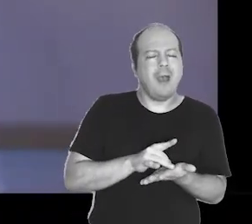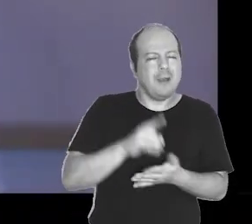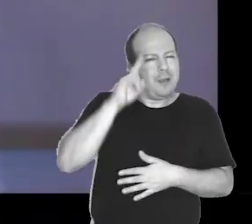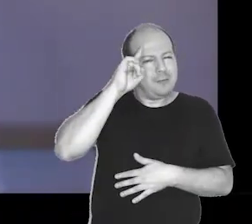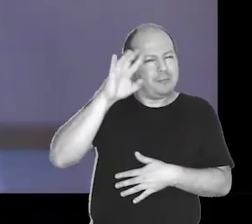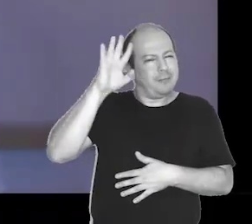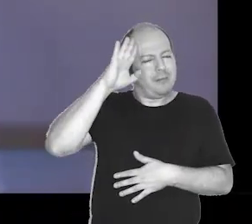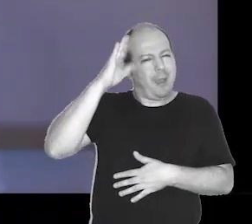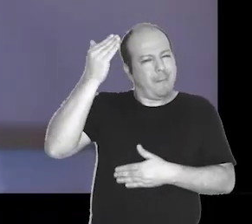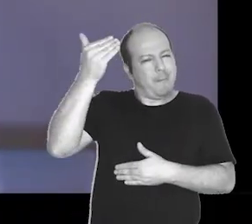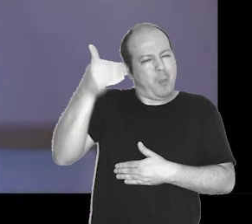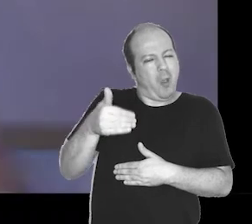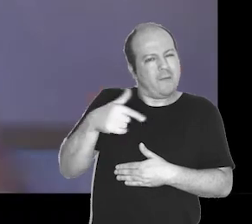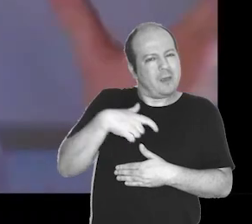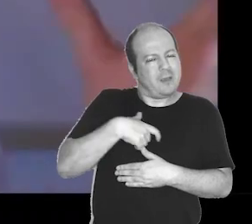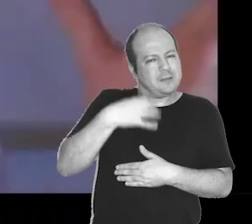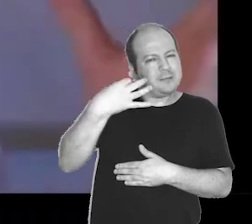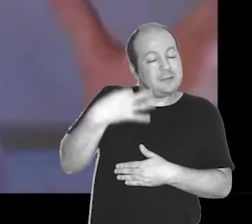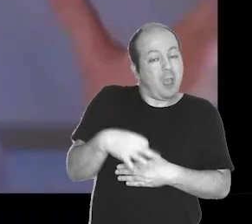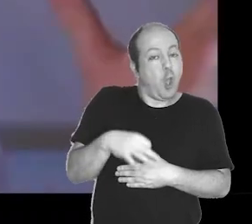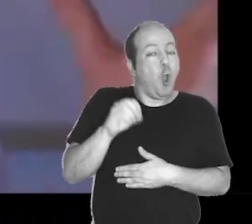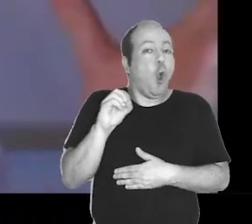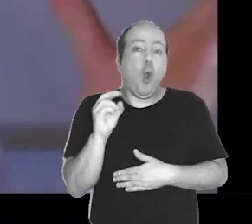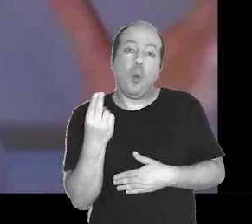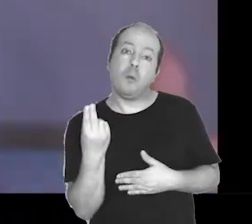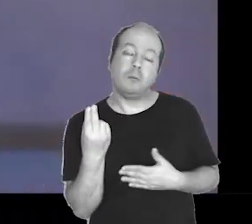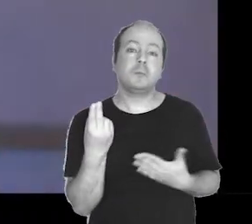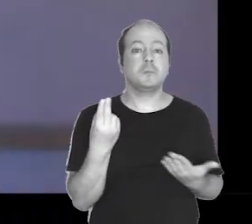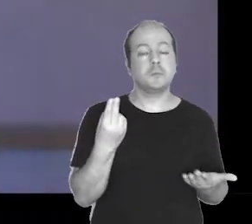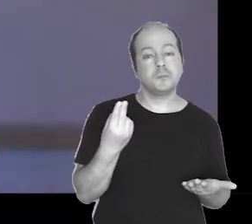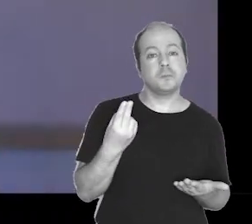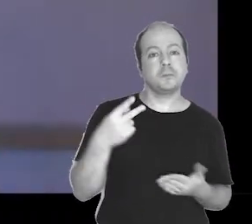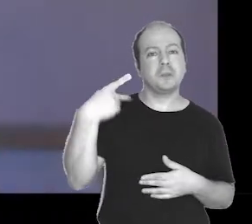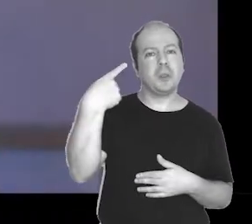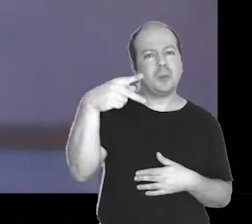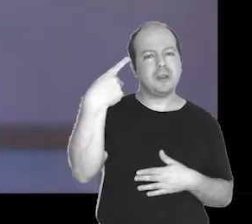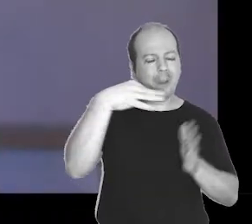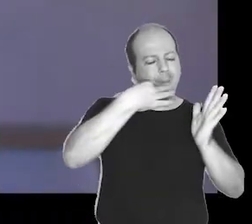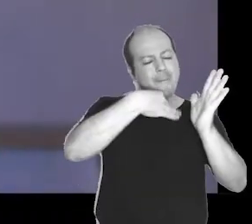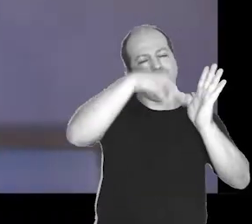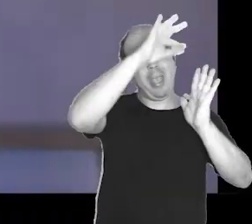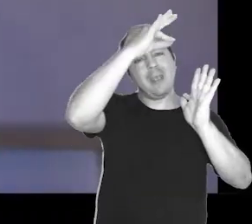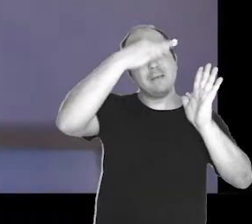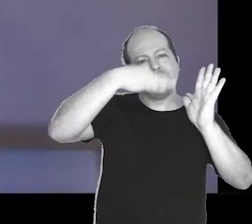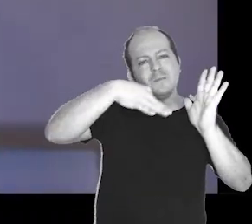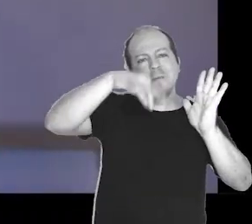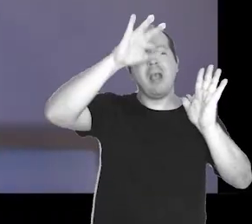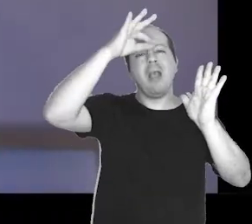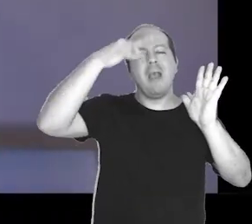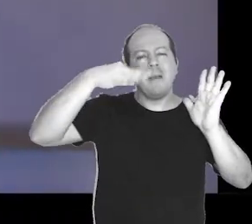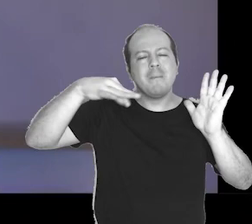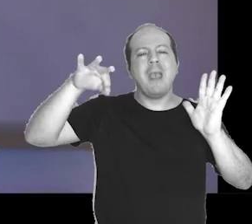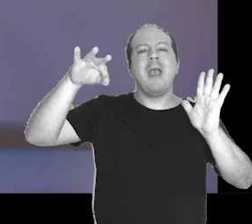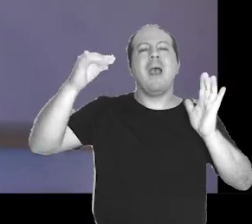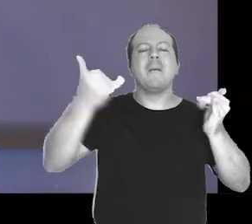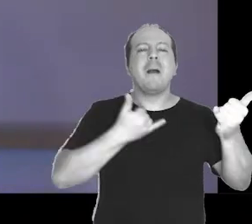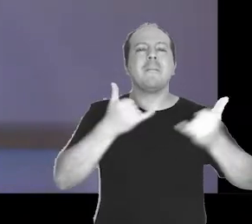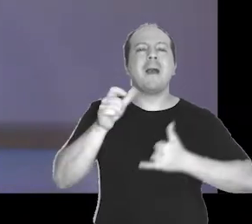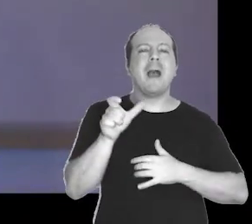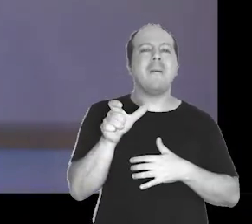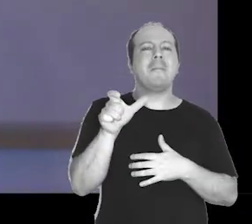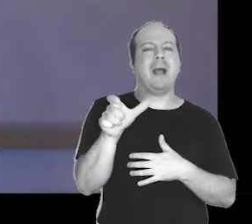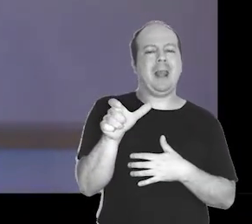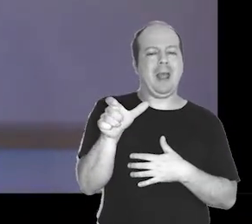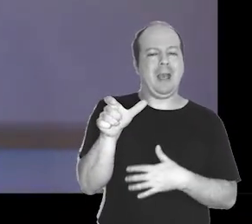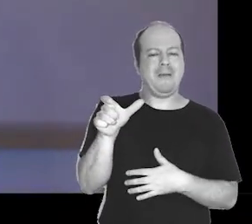minha teoria. Ou então, os seus pincéis capazes de dizer a palavra